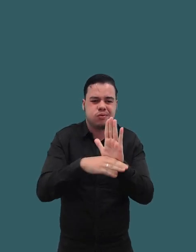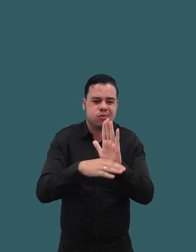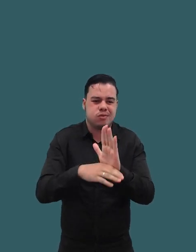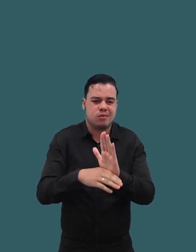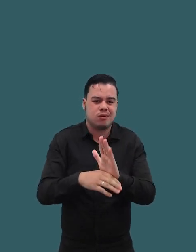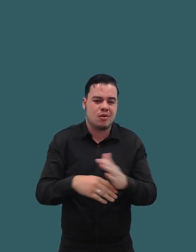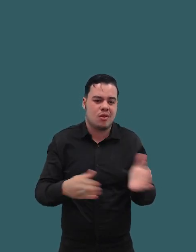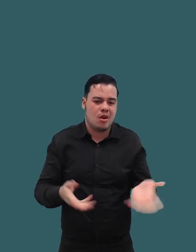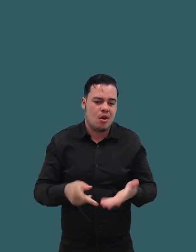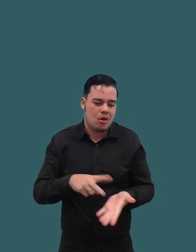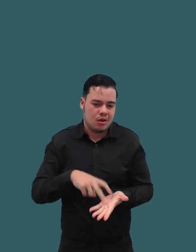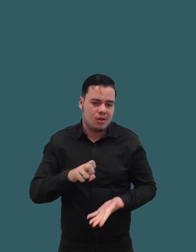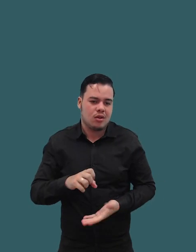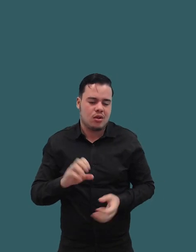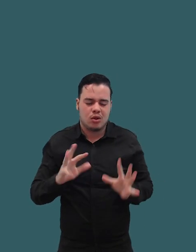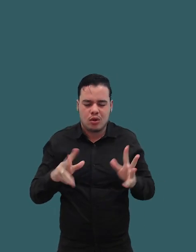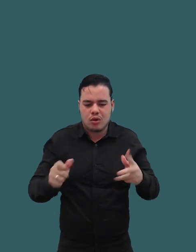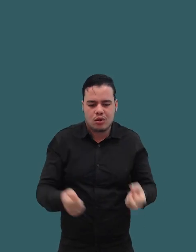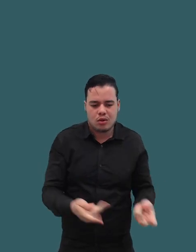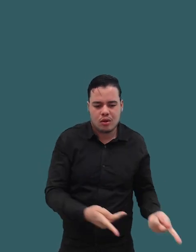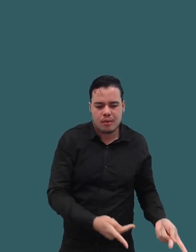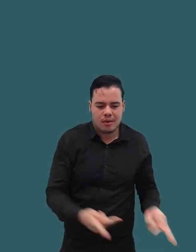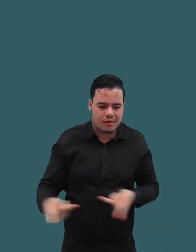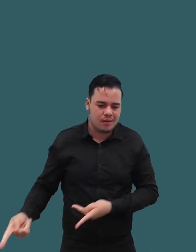todos bem-vindos.